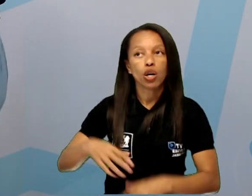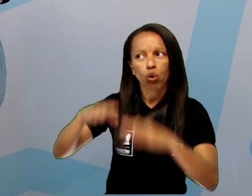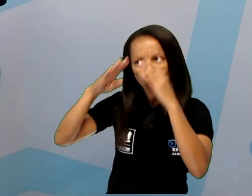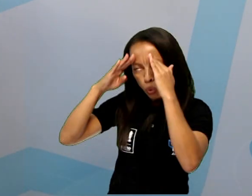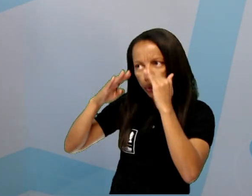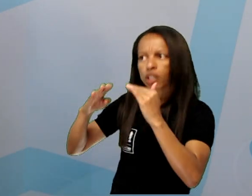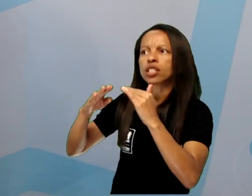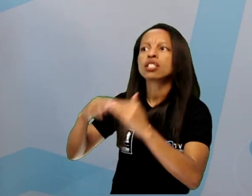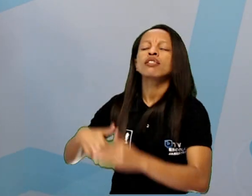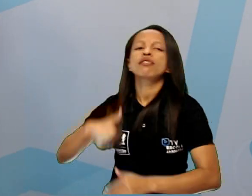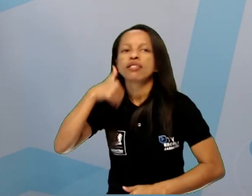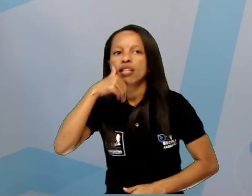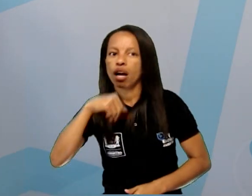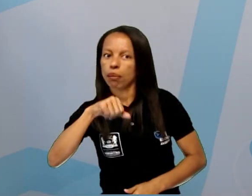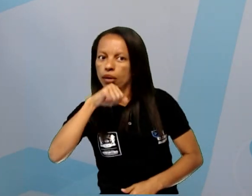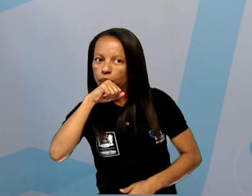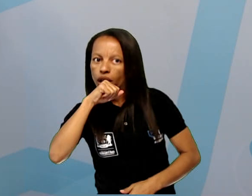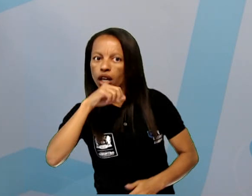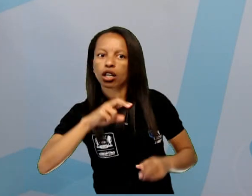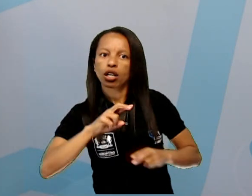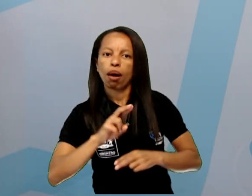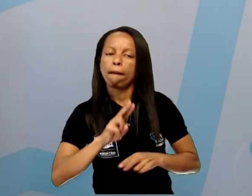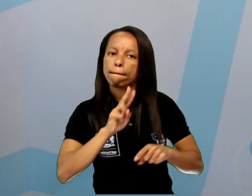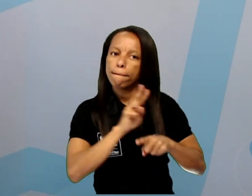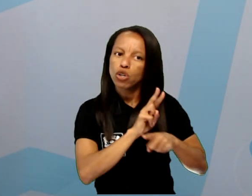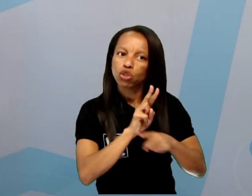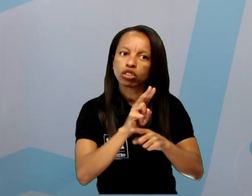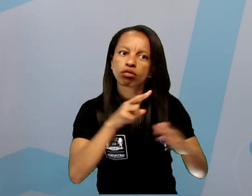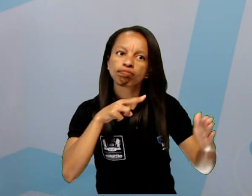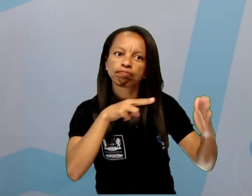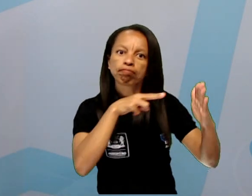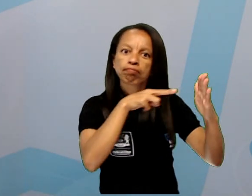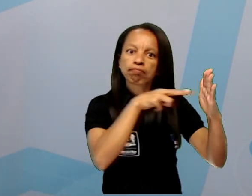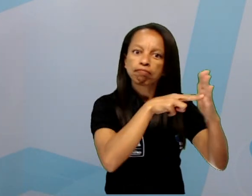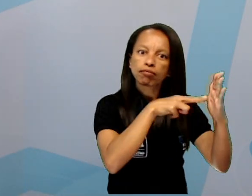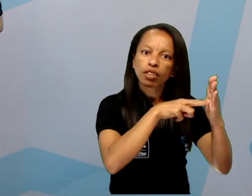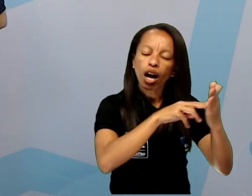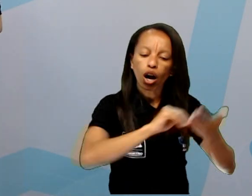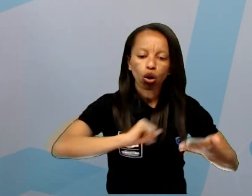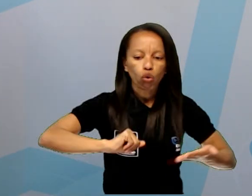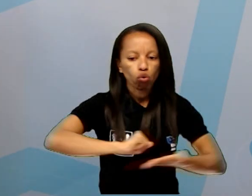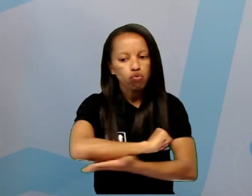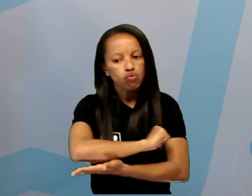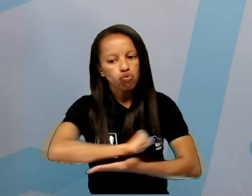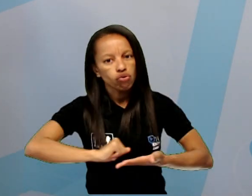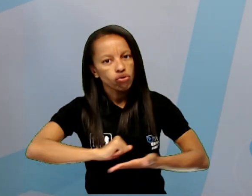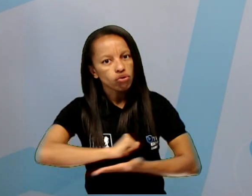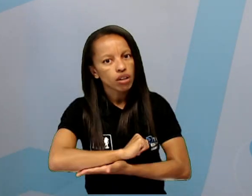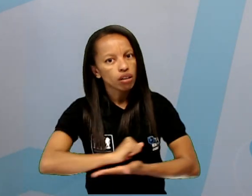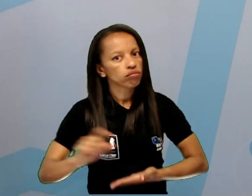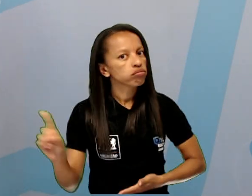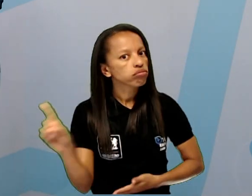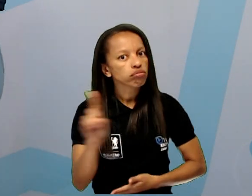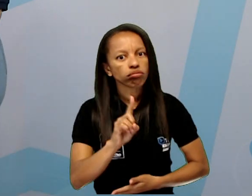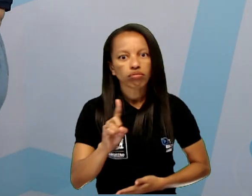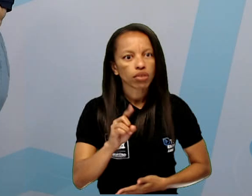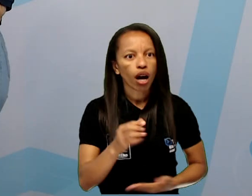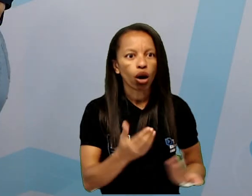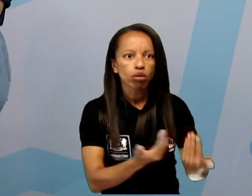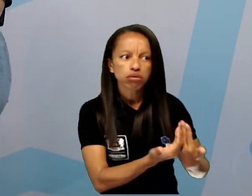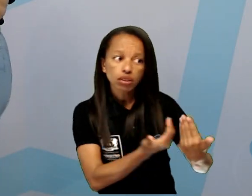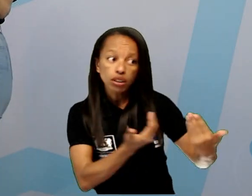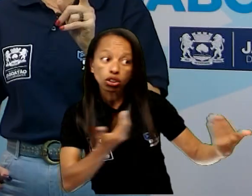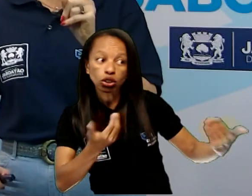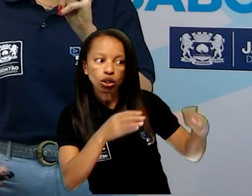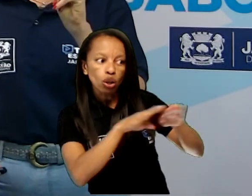as tomadas, não manusear ferro de passar, ficar longe do